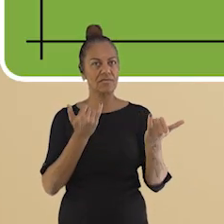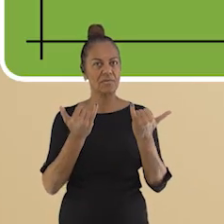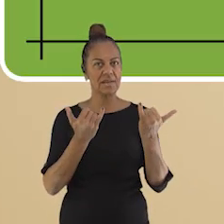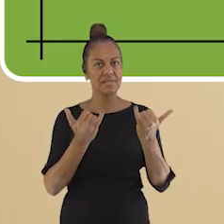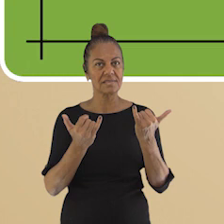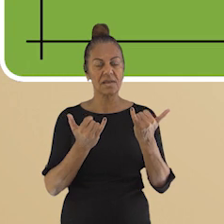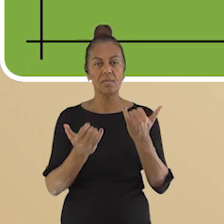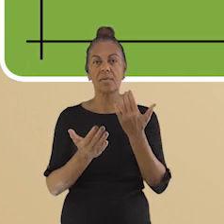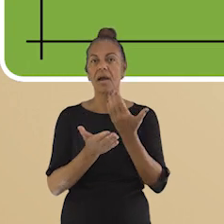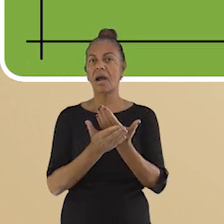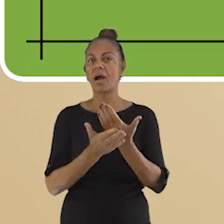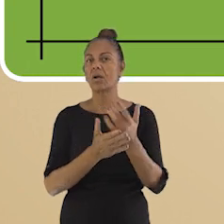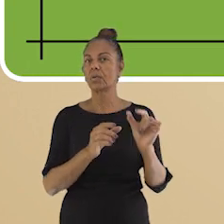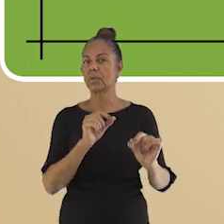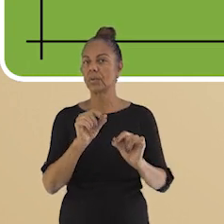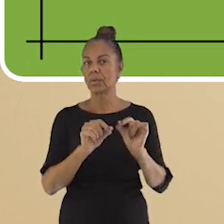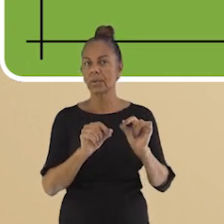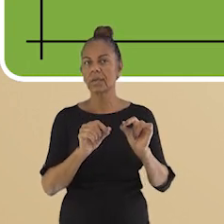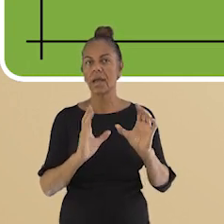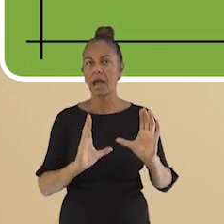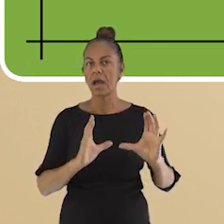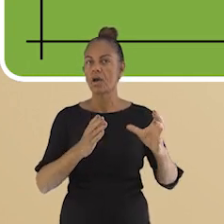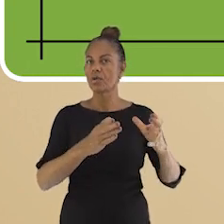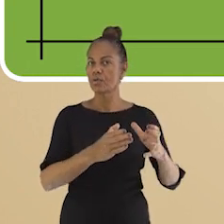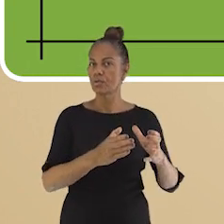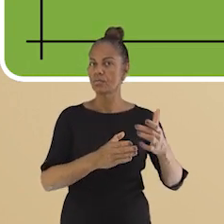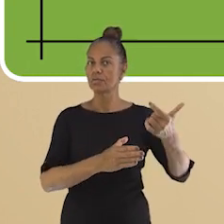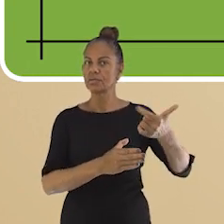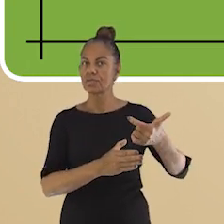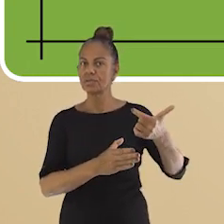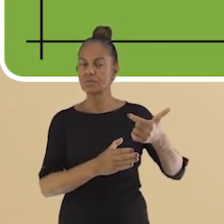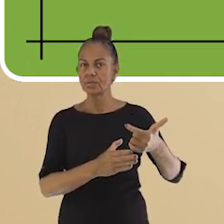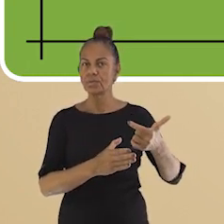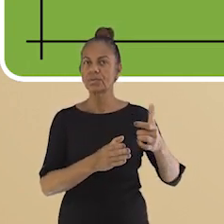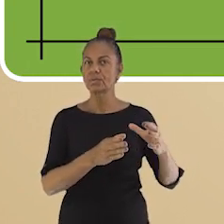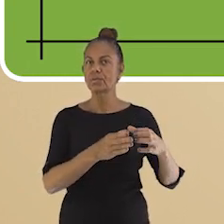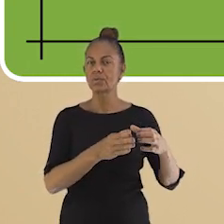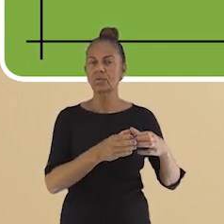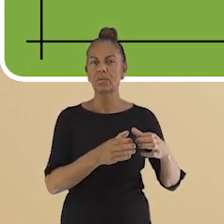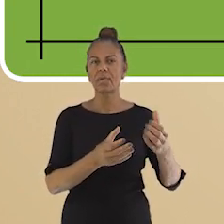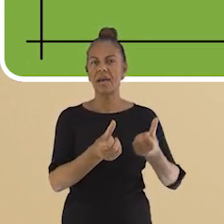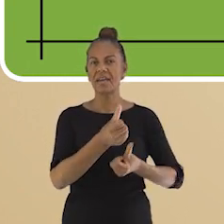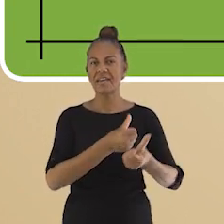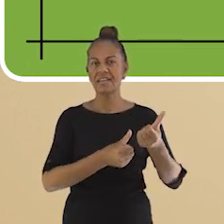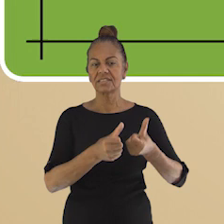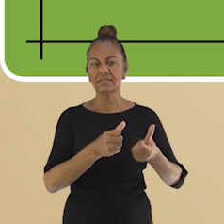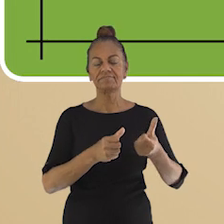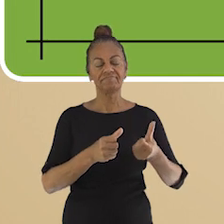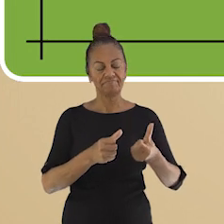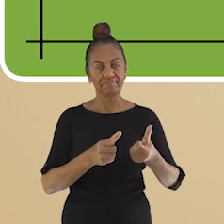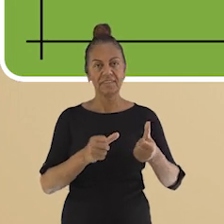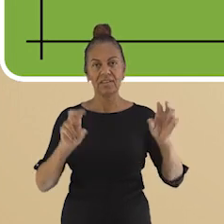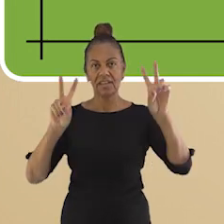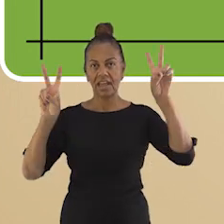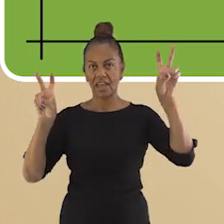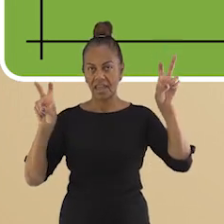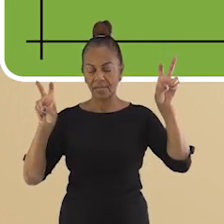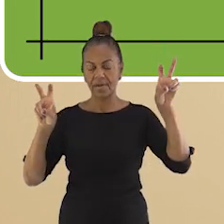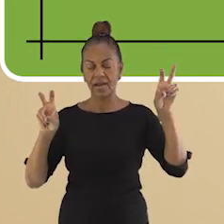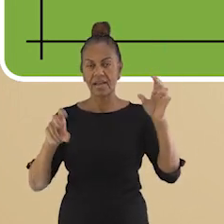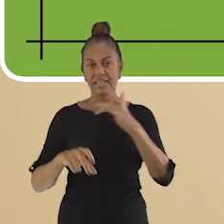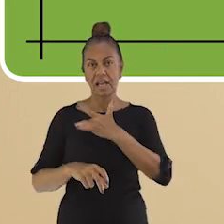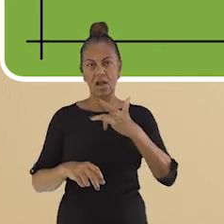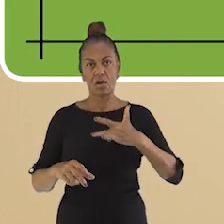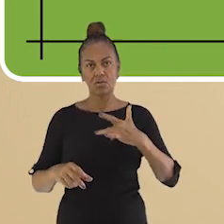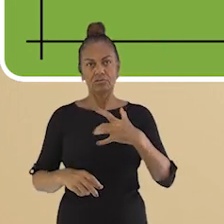aula. Essa aula é para as turmas do segundo ciclo da EJA, com o eixo temático Saúde e Bem-Estar. O objetivo